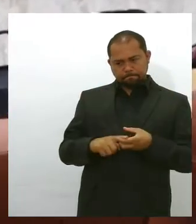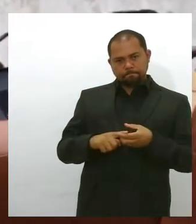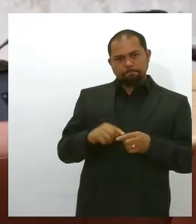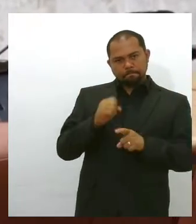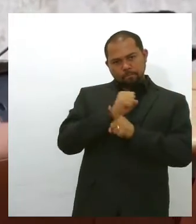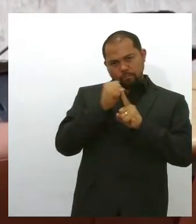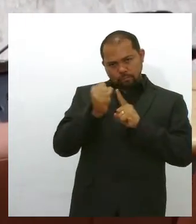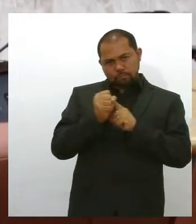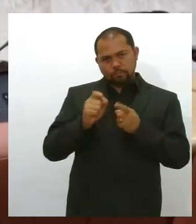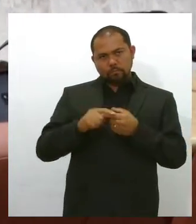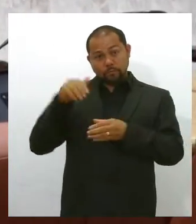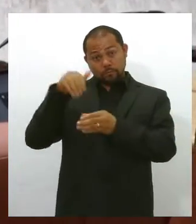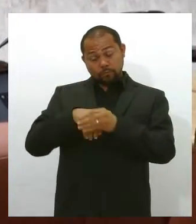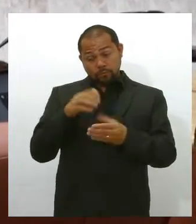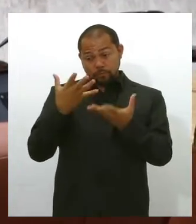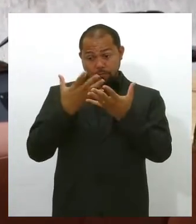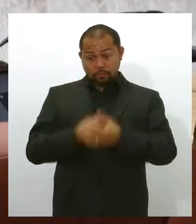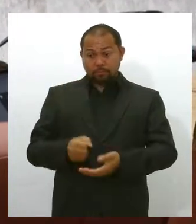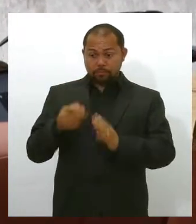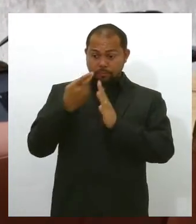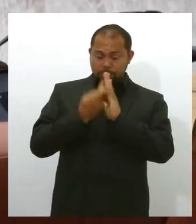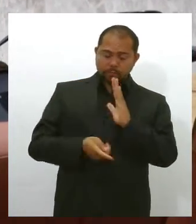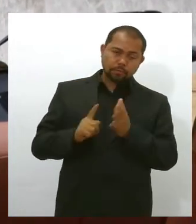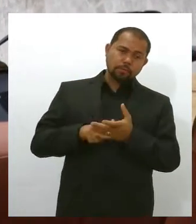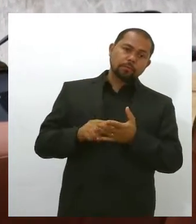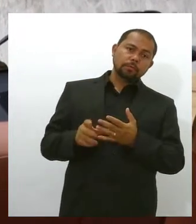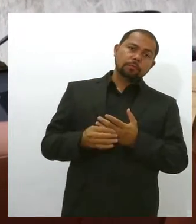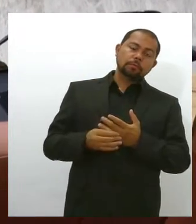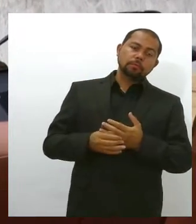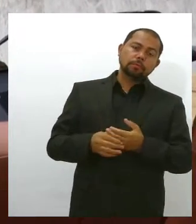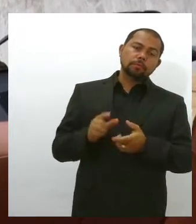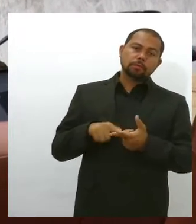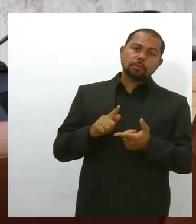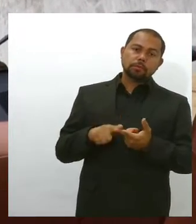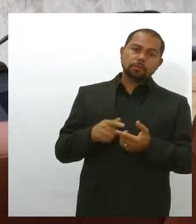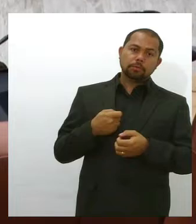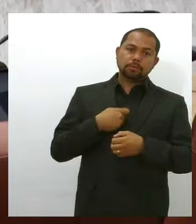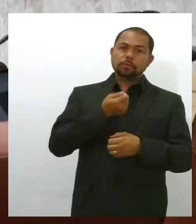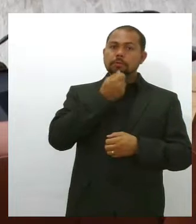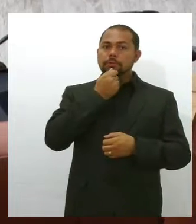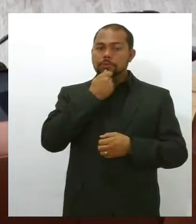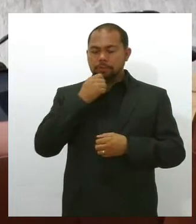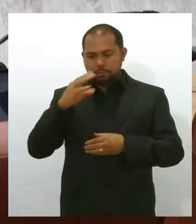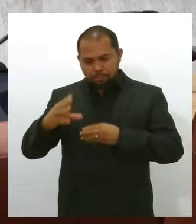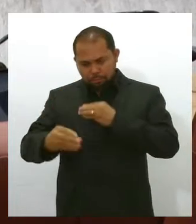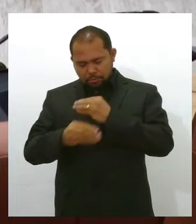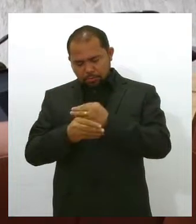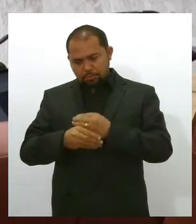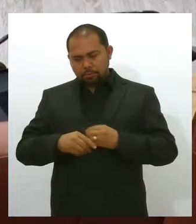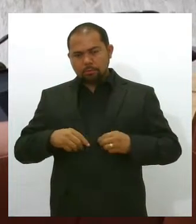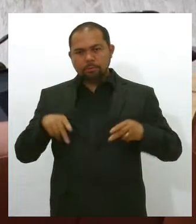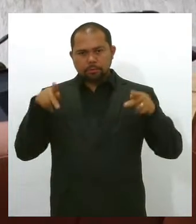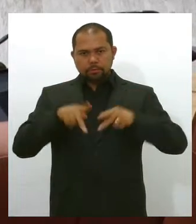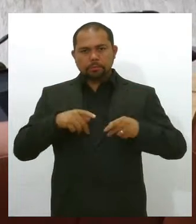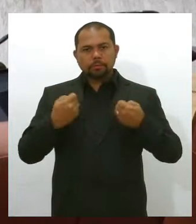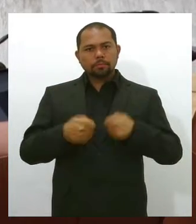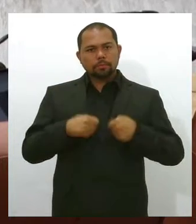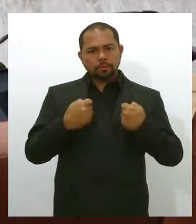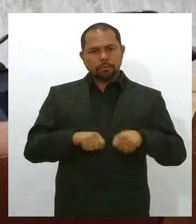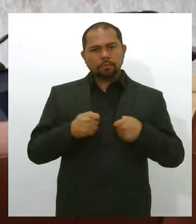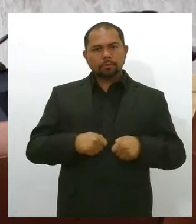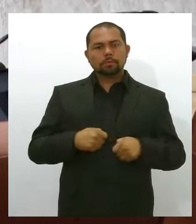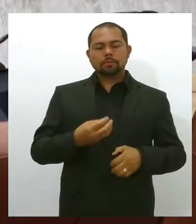para execução do trabalho desses parlamentares seja ainda mais completa a população precisa participar ativamente